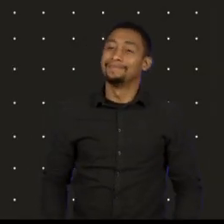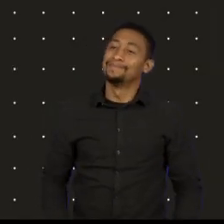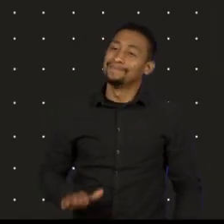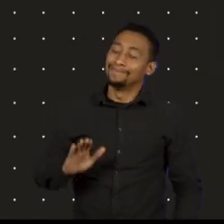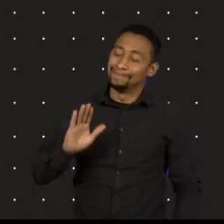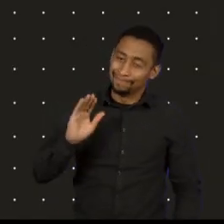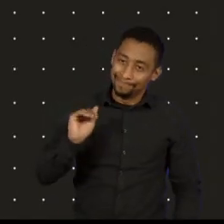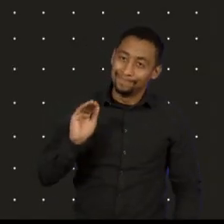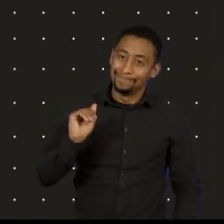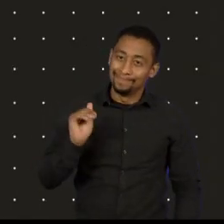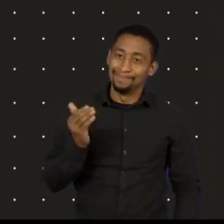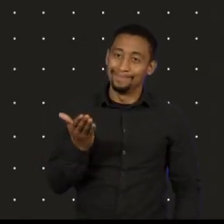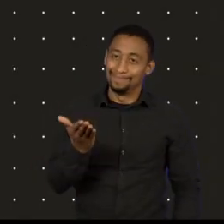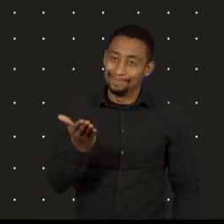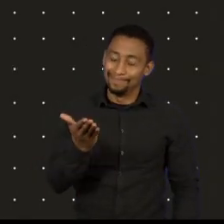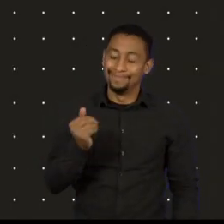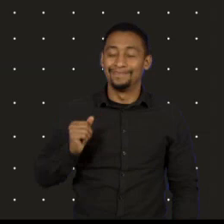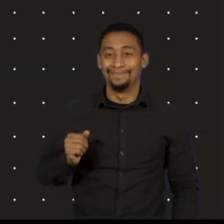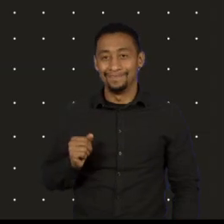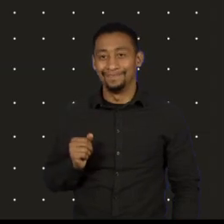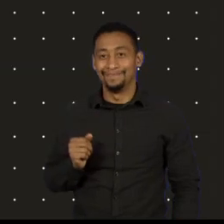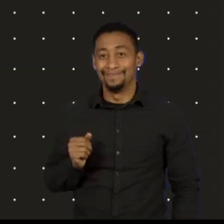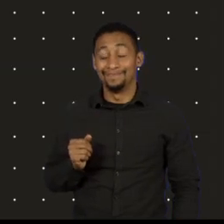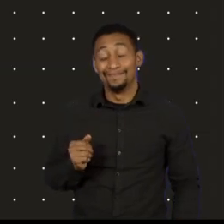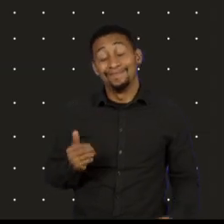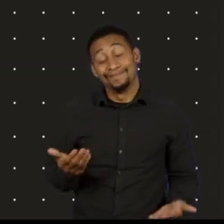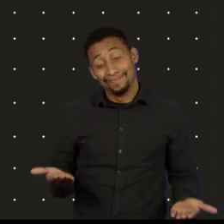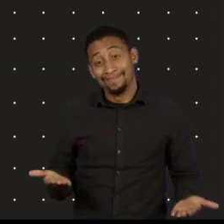Oi. Pois é.